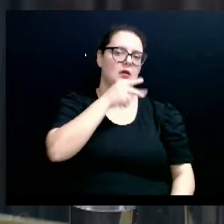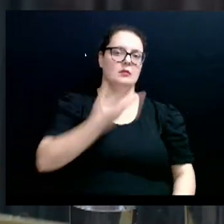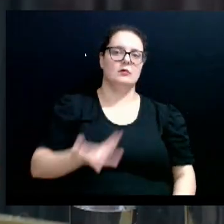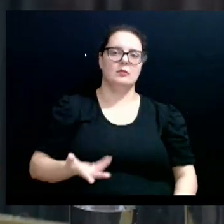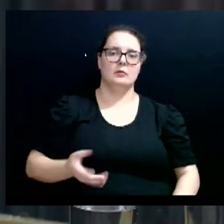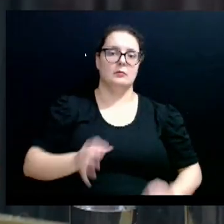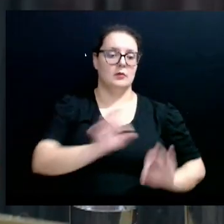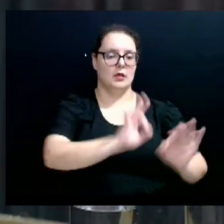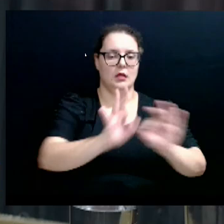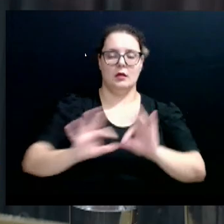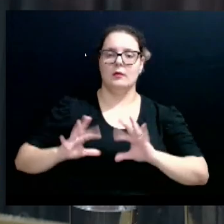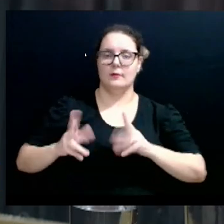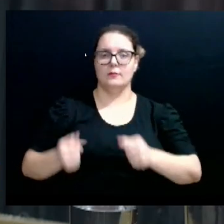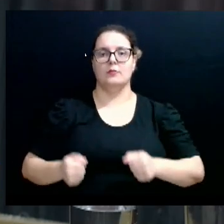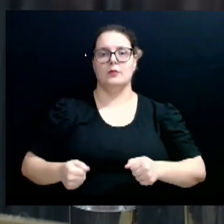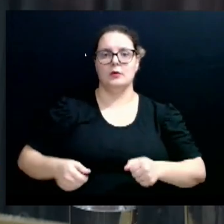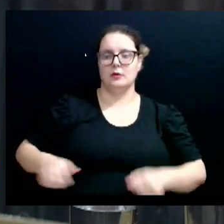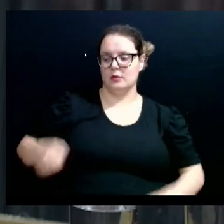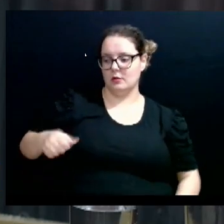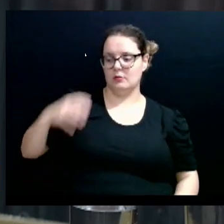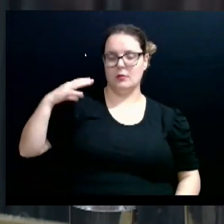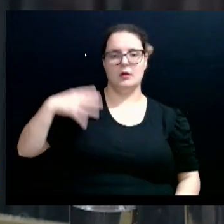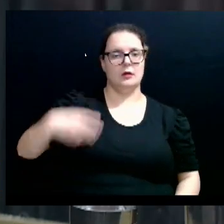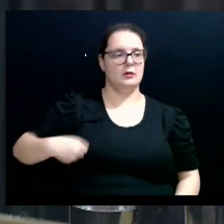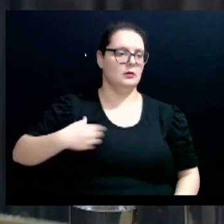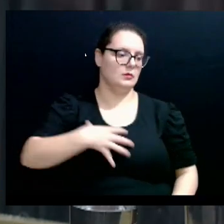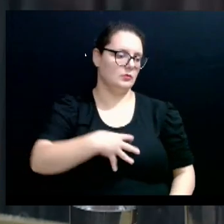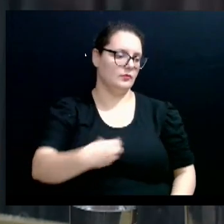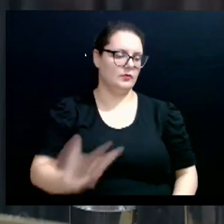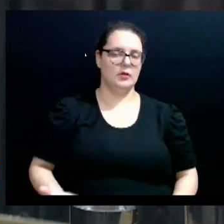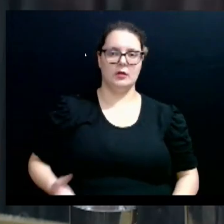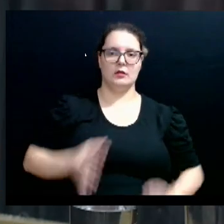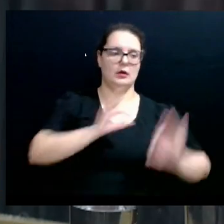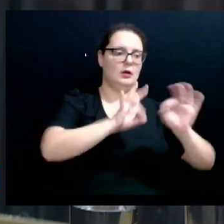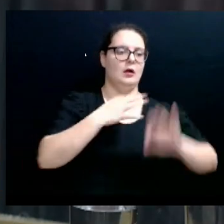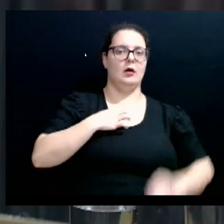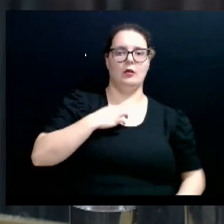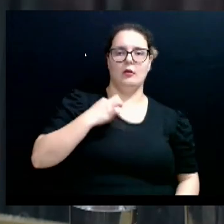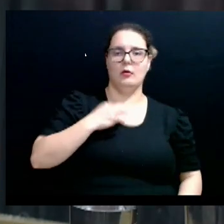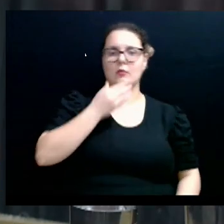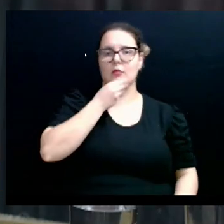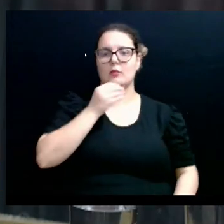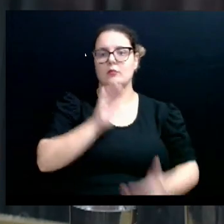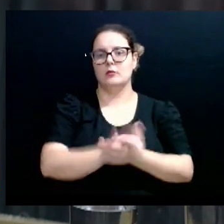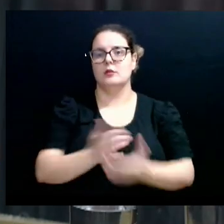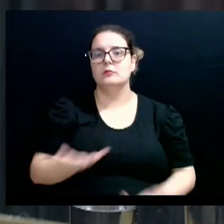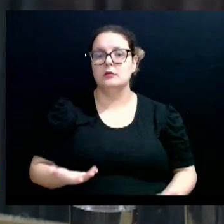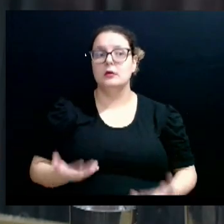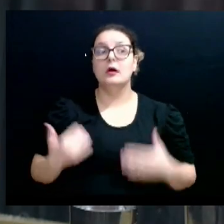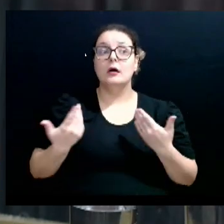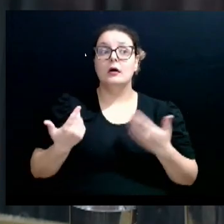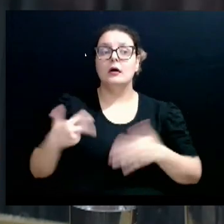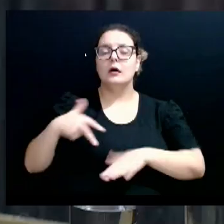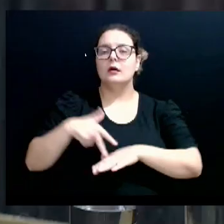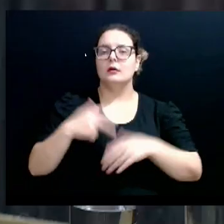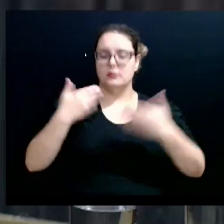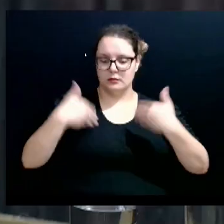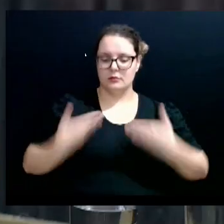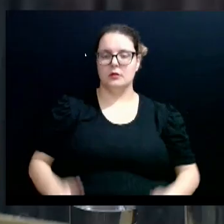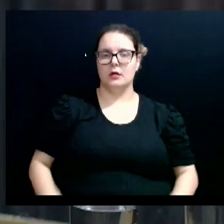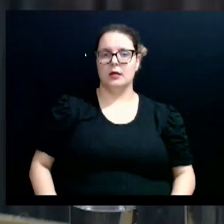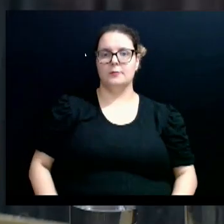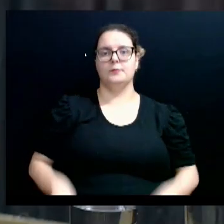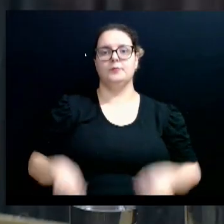a mala do filho, e daí, Exatamente. né, então, qual é o lugar que ela está se dando, né? Uhum. Então ela precisa